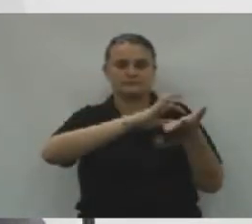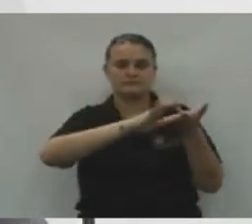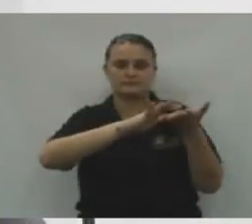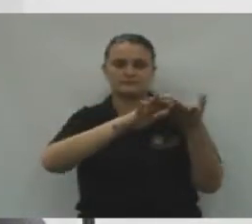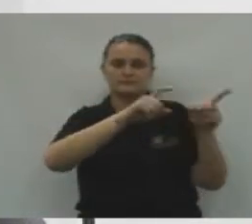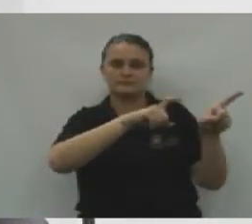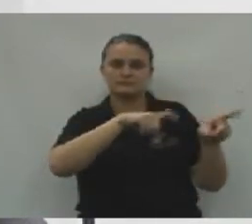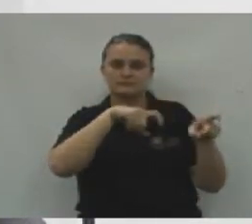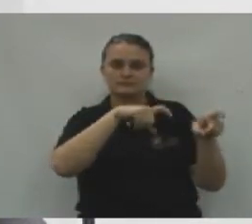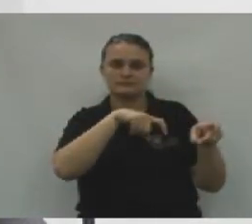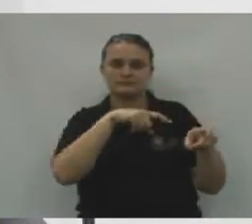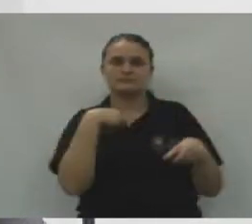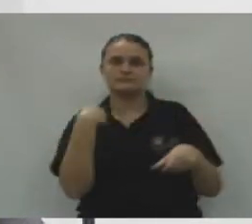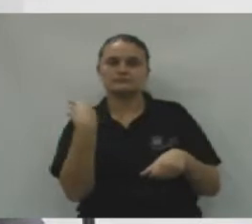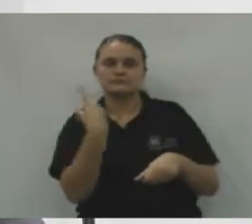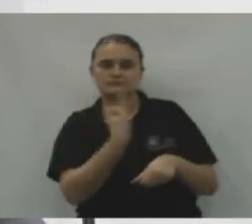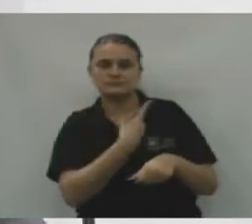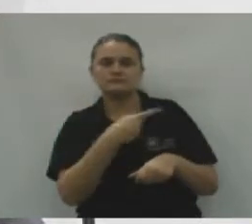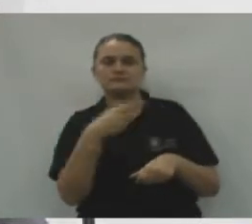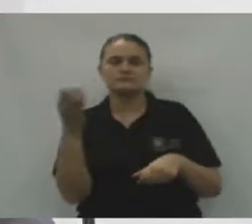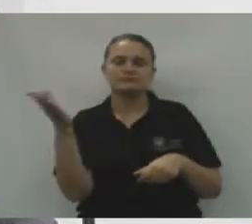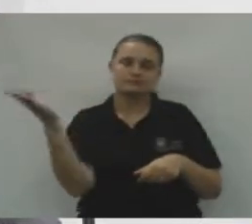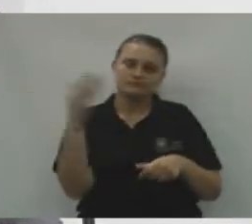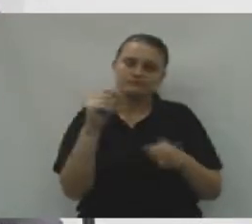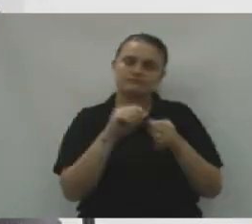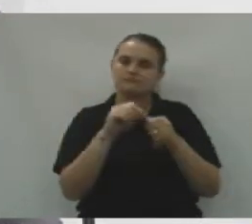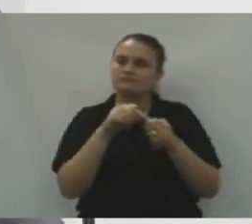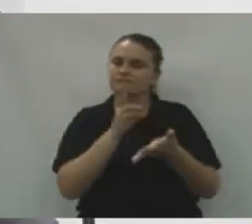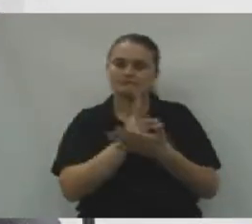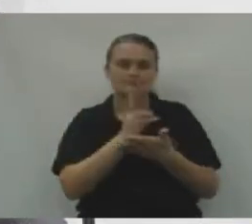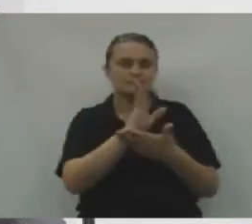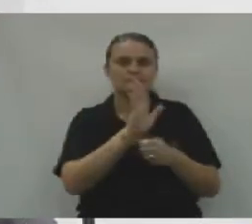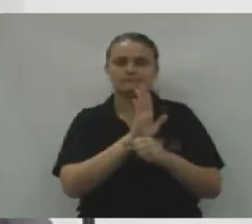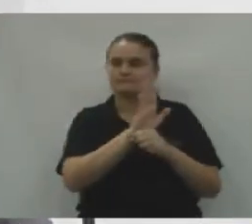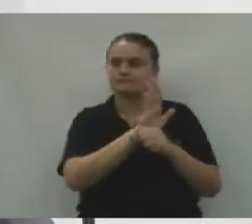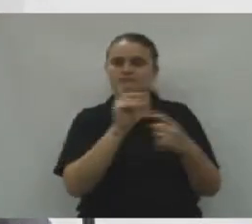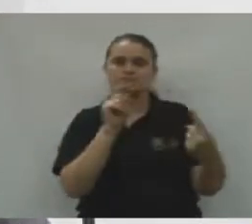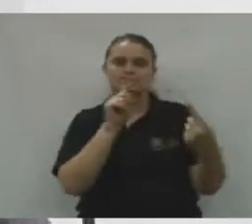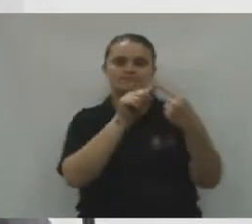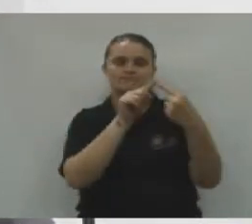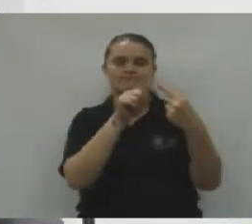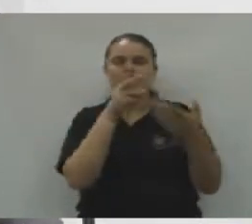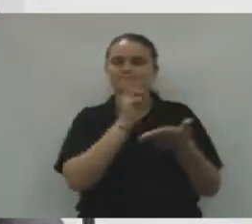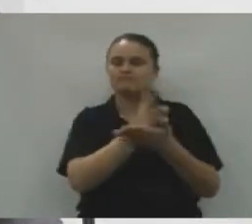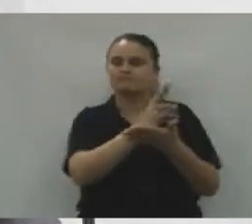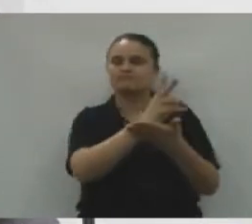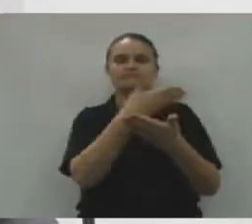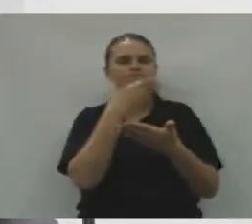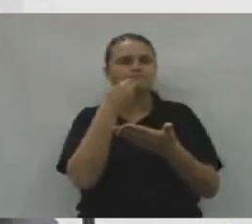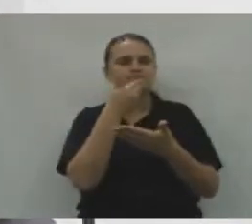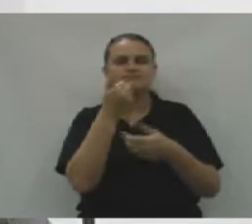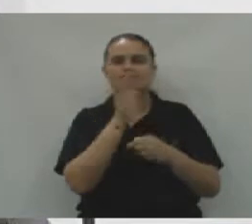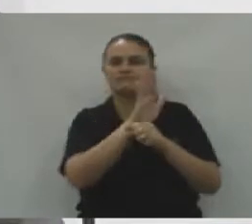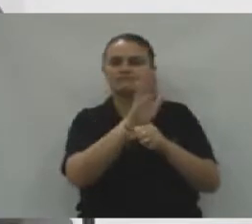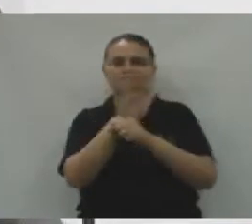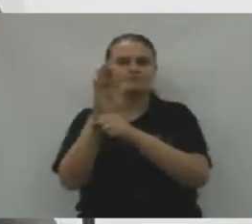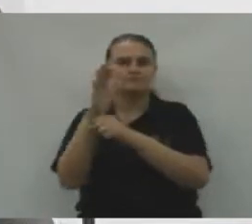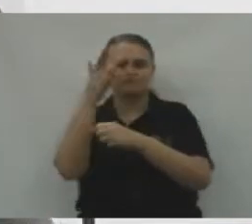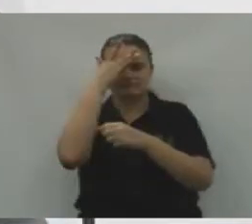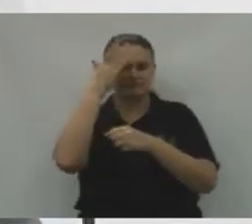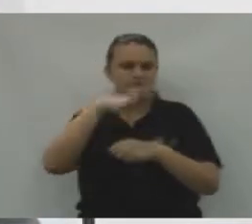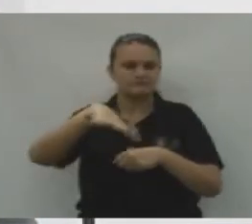Agricultura a gente vai fazer esses ajustes sempre que for possível, objetivando sempre atender melhor o